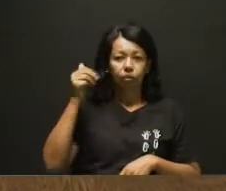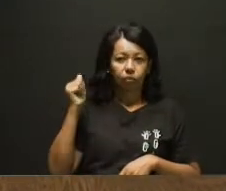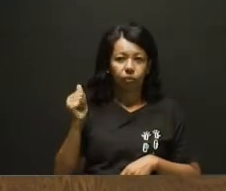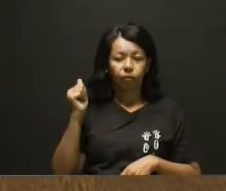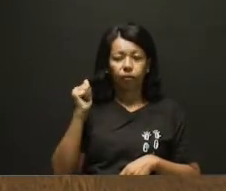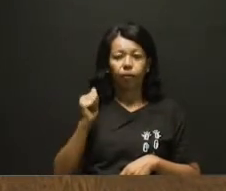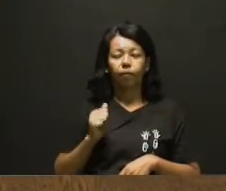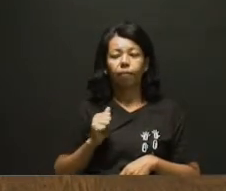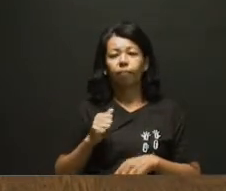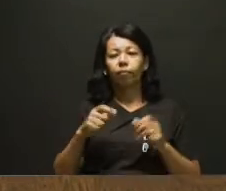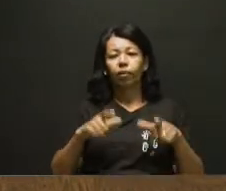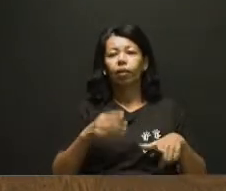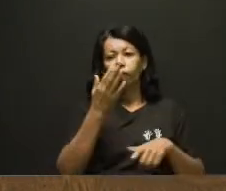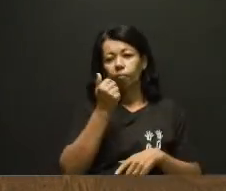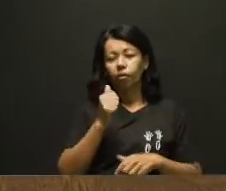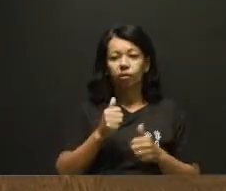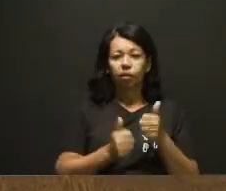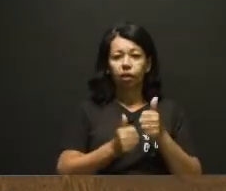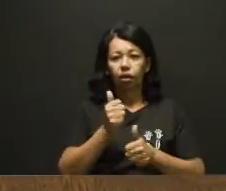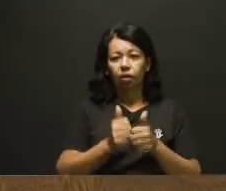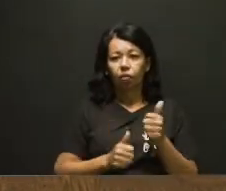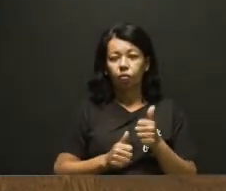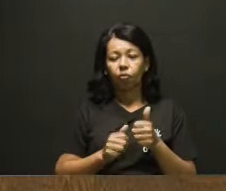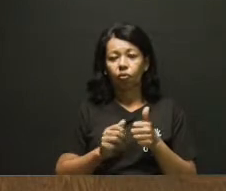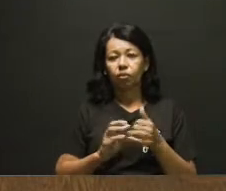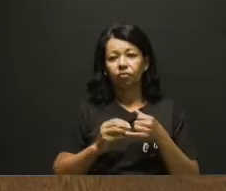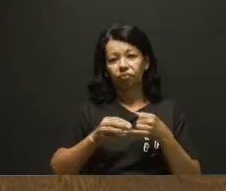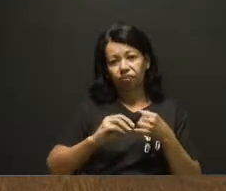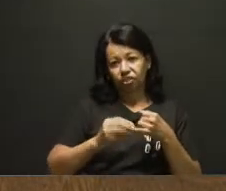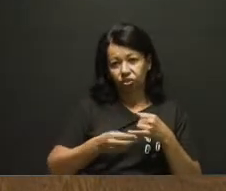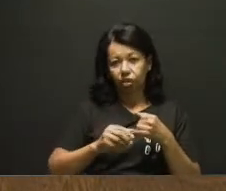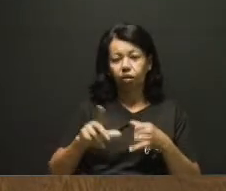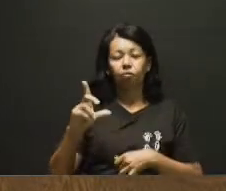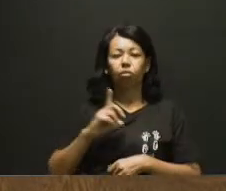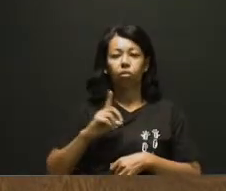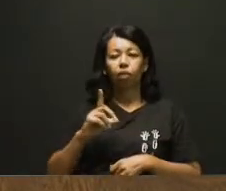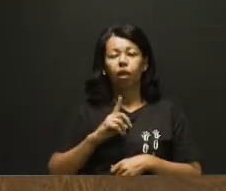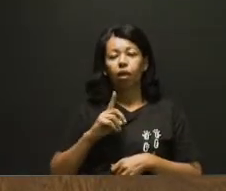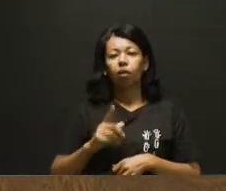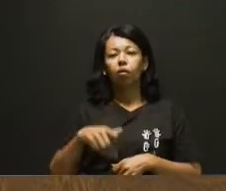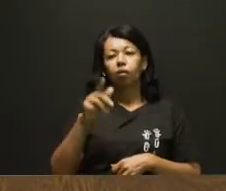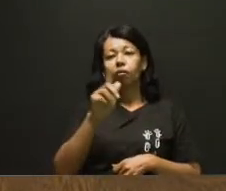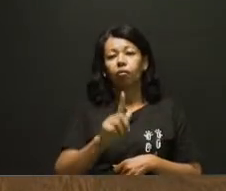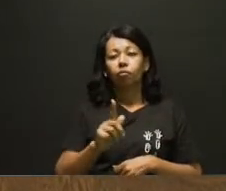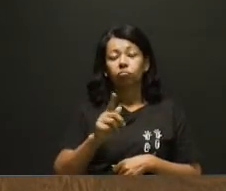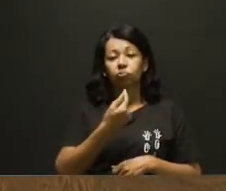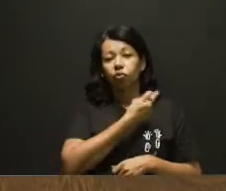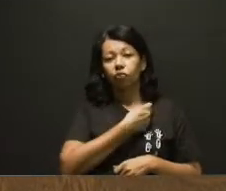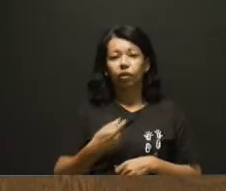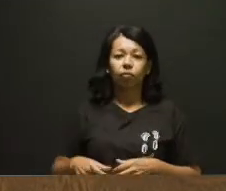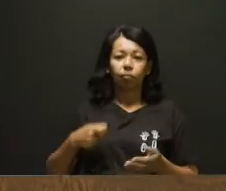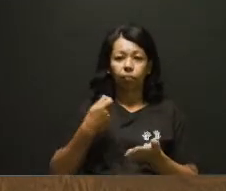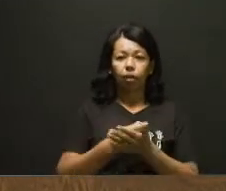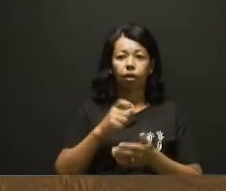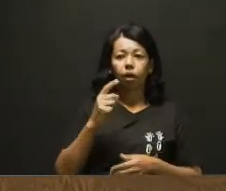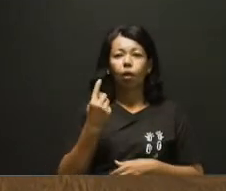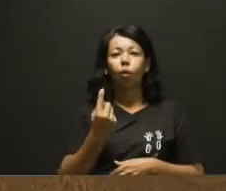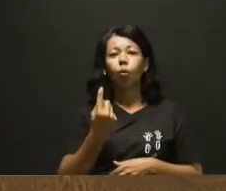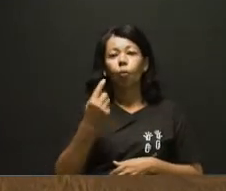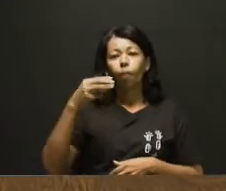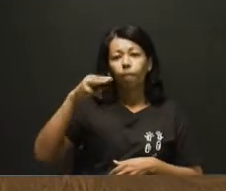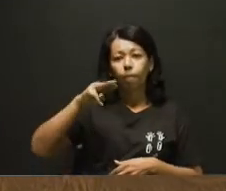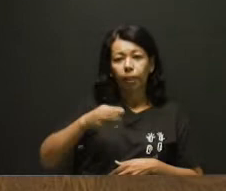almoça terá outro feijão em é enfim o governo paga aproximadamente um milhão e 100 por mês